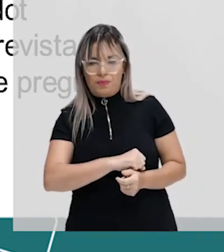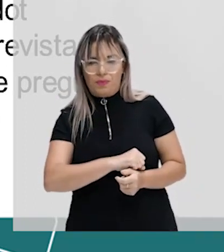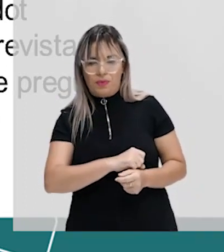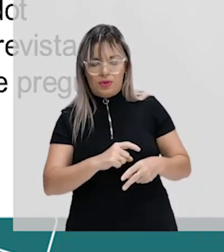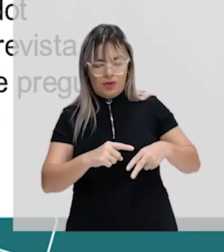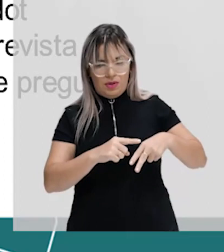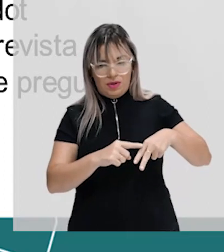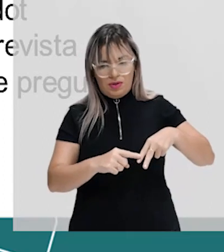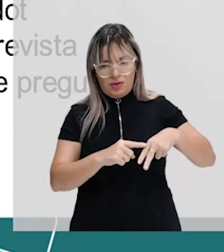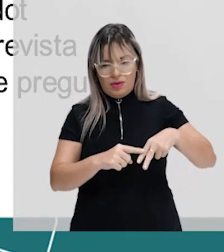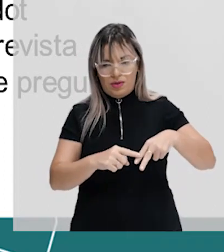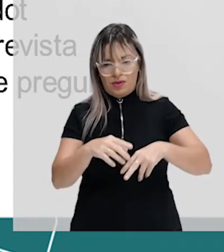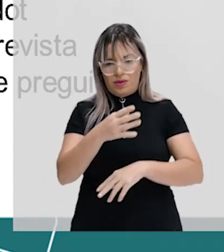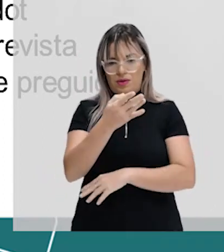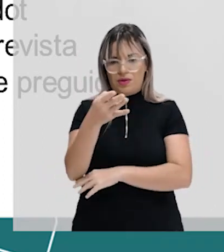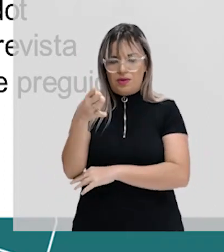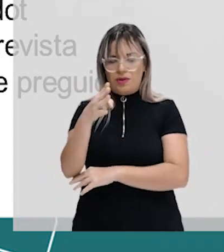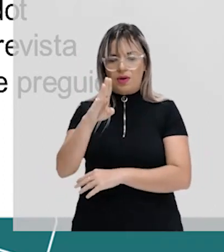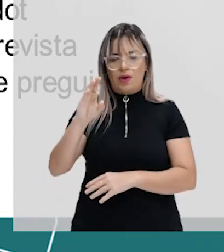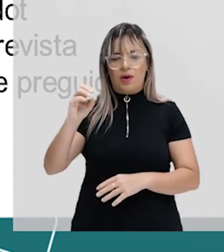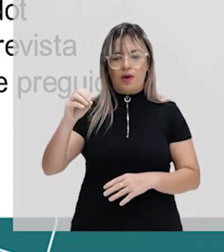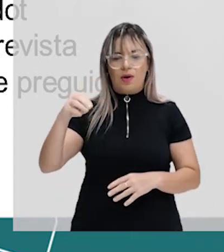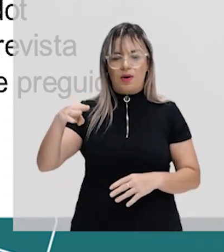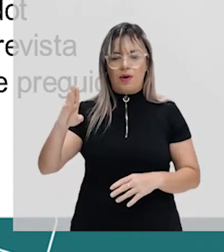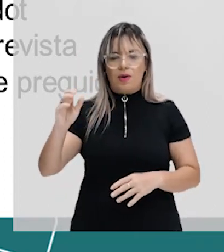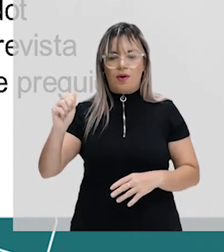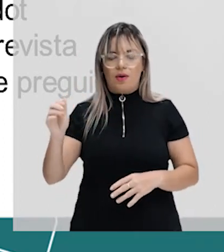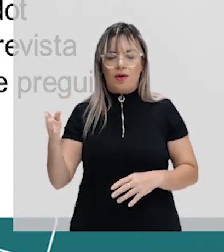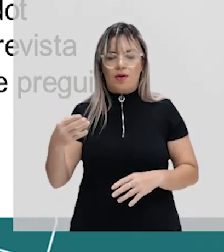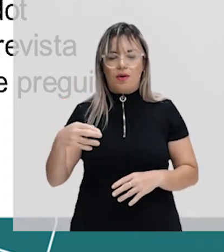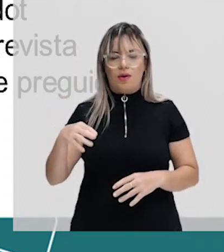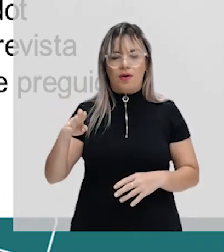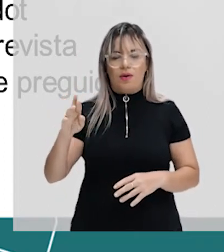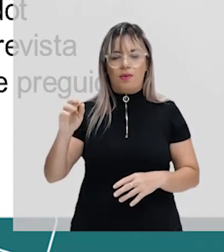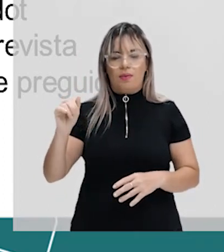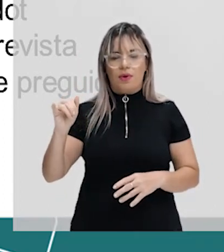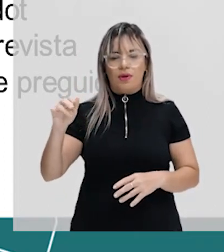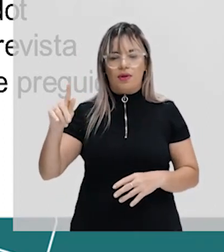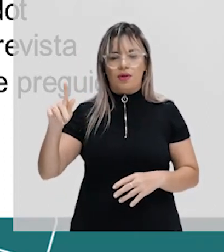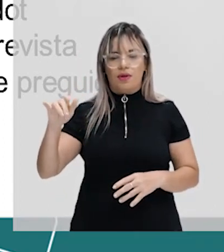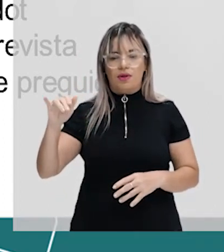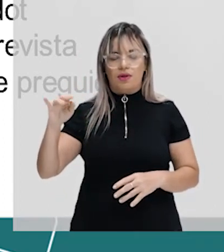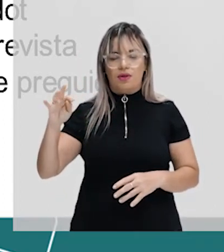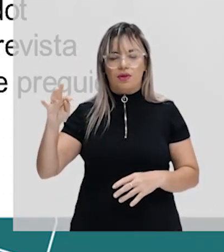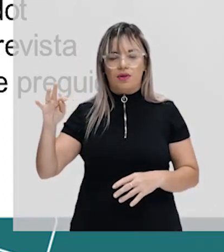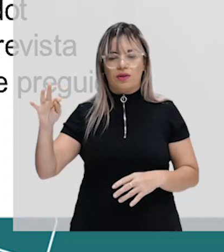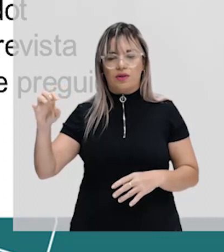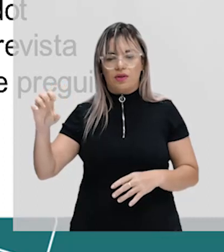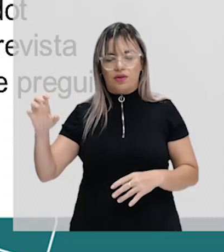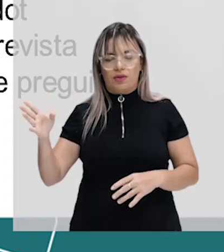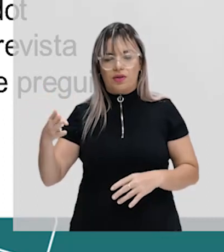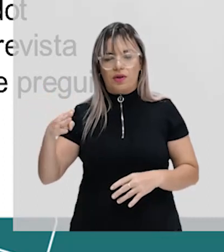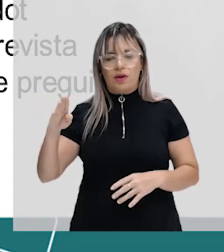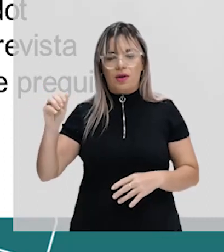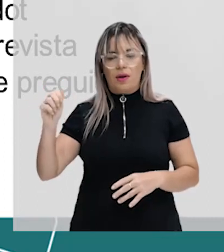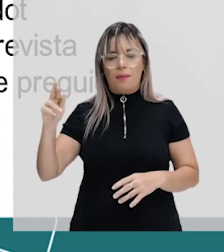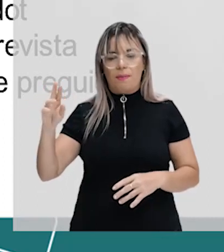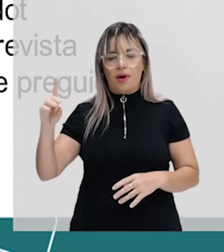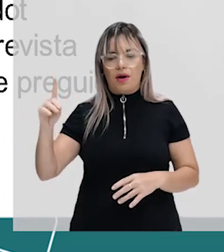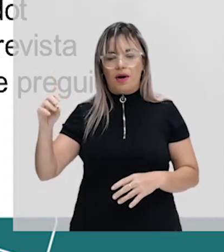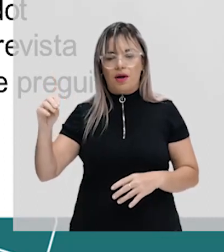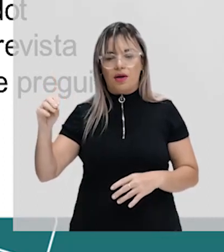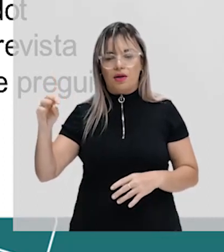pernas, bandeiras, bomba e Brigitte Bardot. O sol nas bancas de revista me enche de alegria